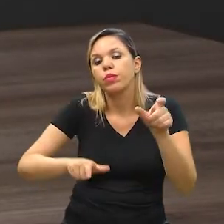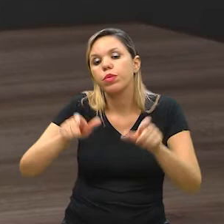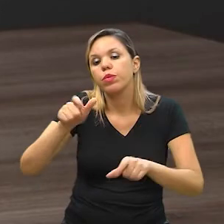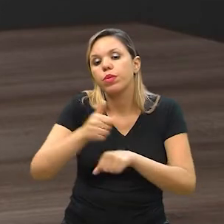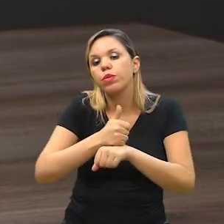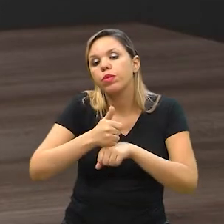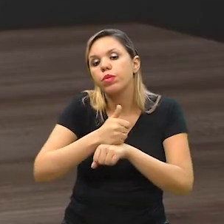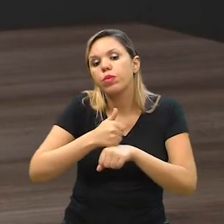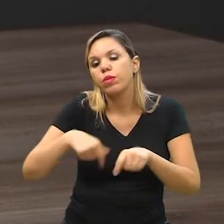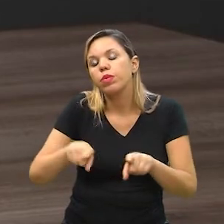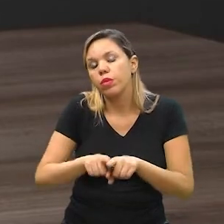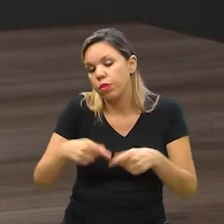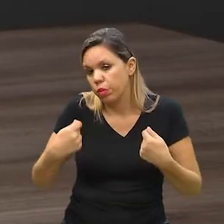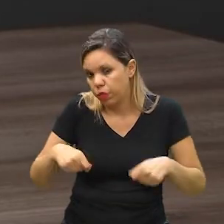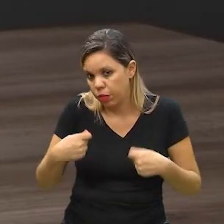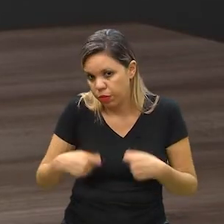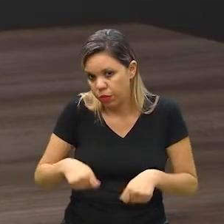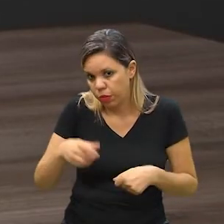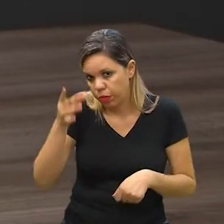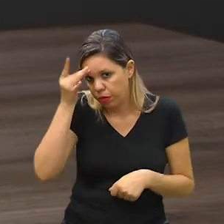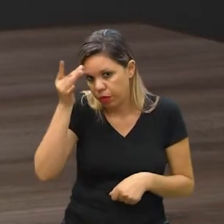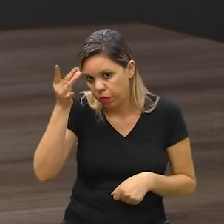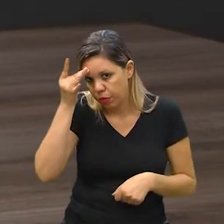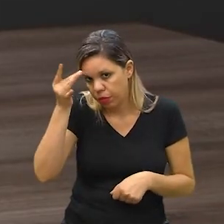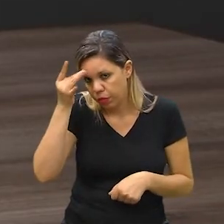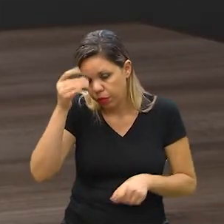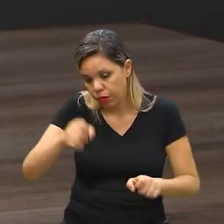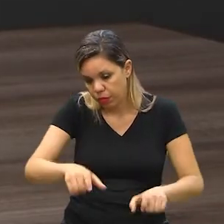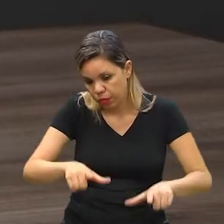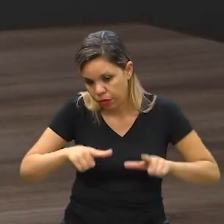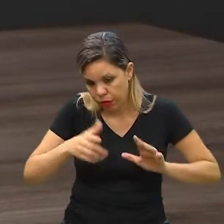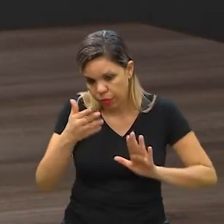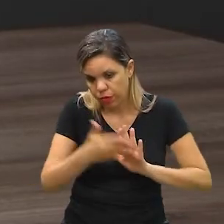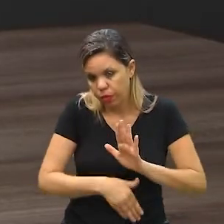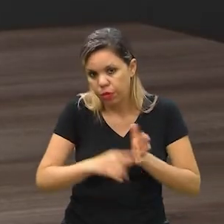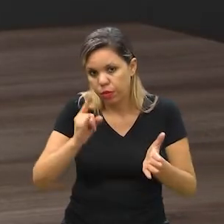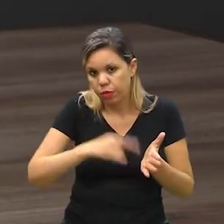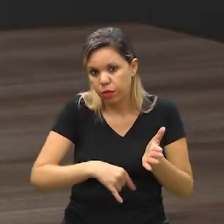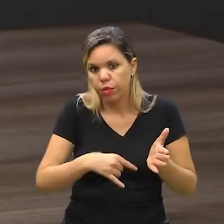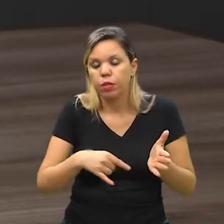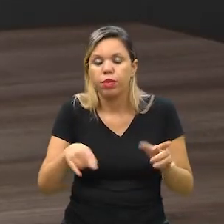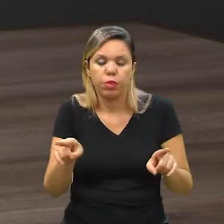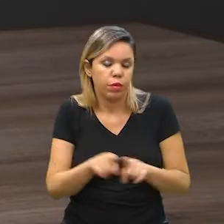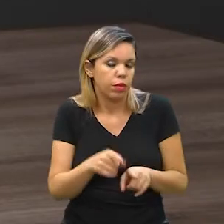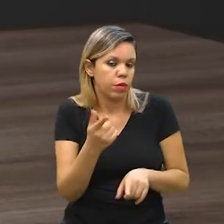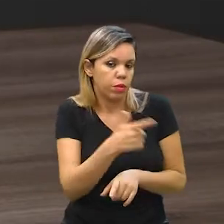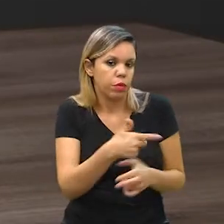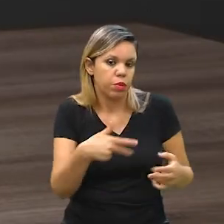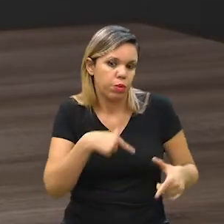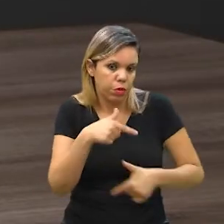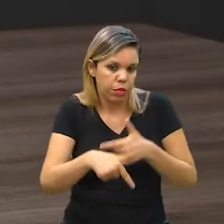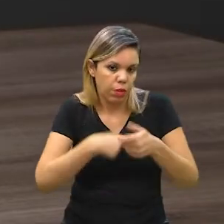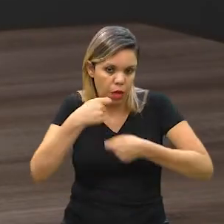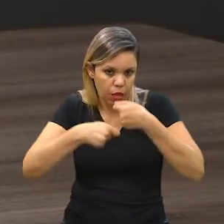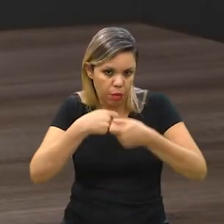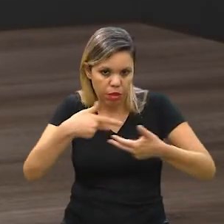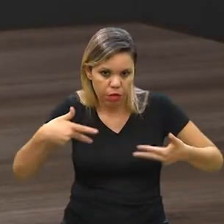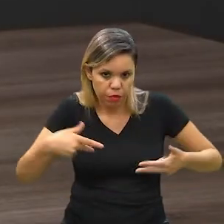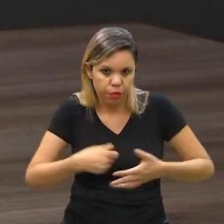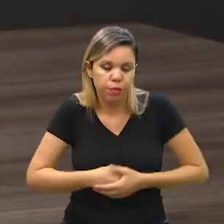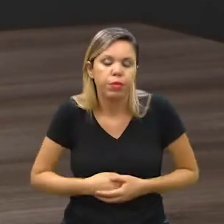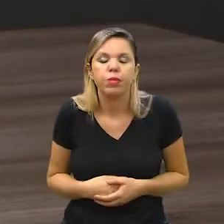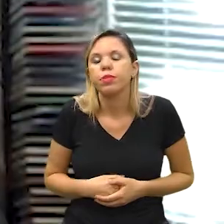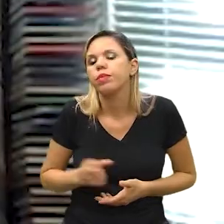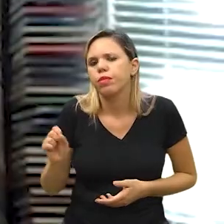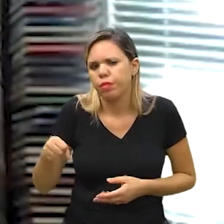essas pessoas? Porque elas também precisam tirar aí algumas outras certidões, alguma outra documentação para trabalhar com